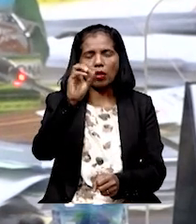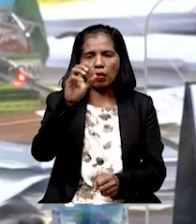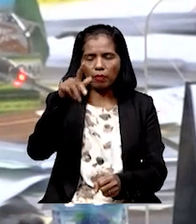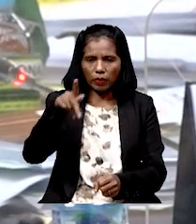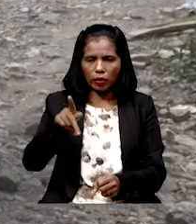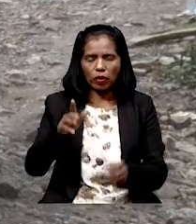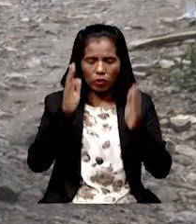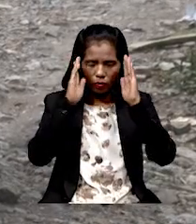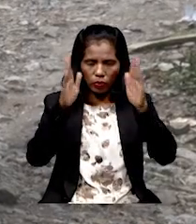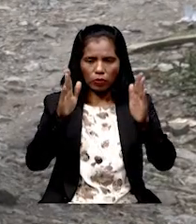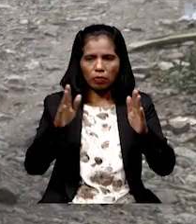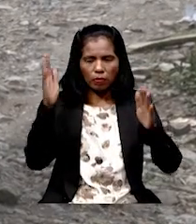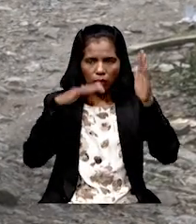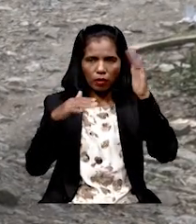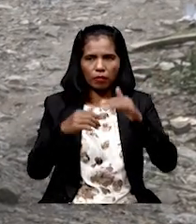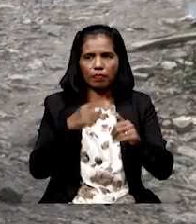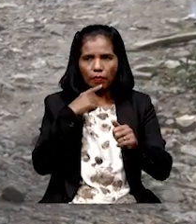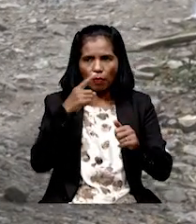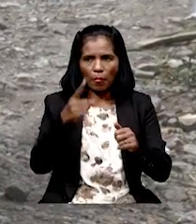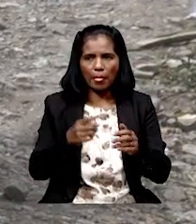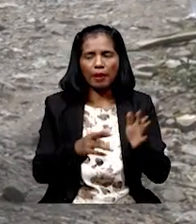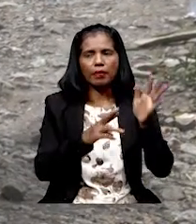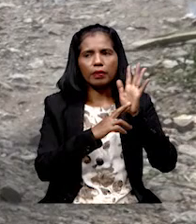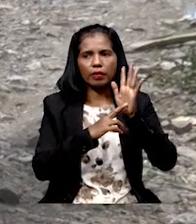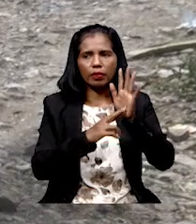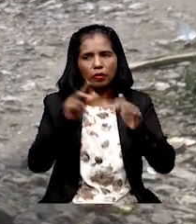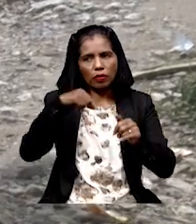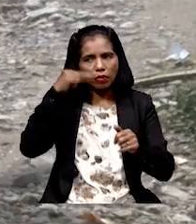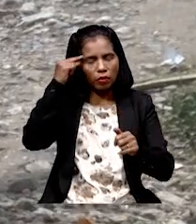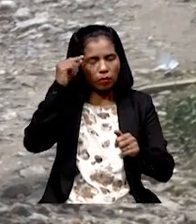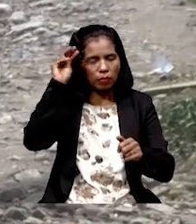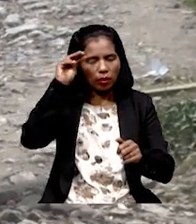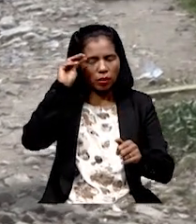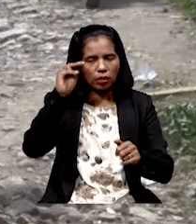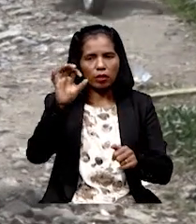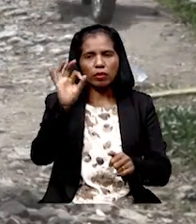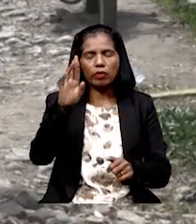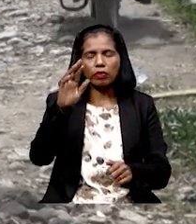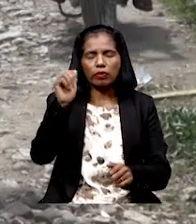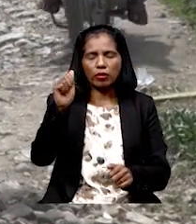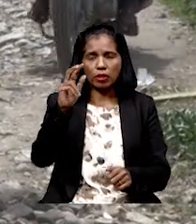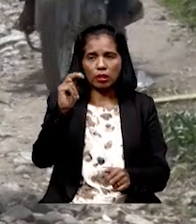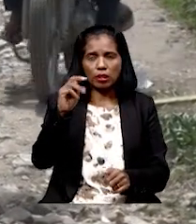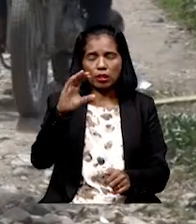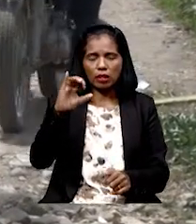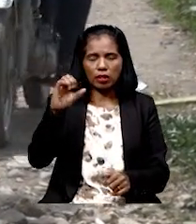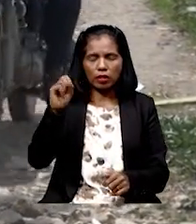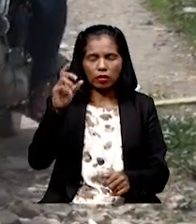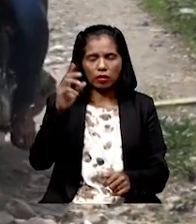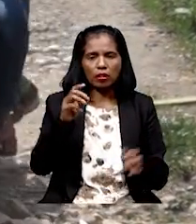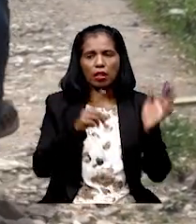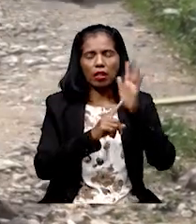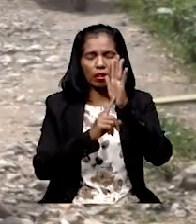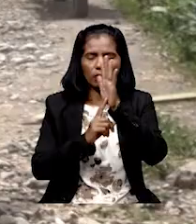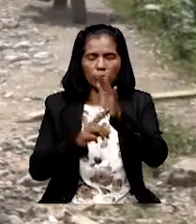atenção ao assunto, né? Hatamba assunto, né? Representante governo, ministro Francisco Jerônimo Hateten, minha parte se hatuta